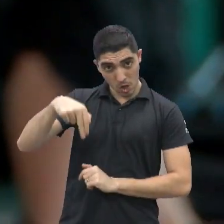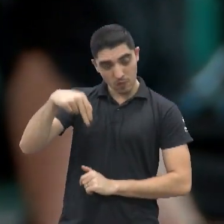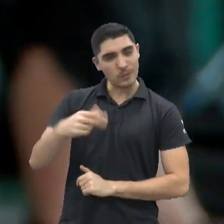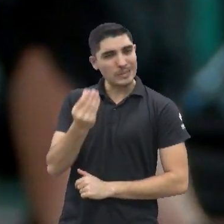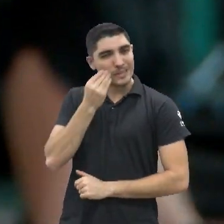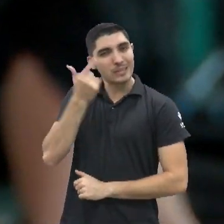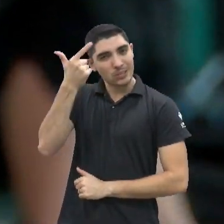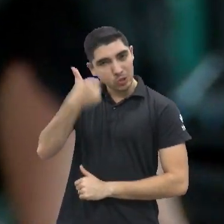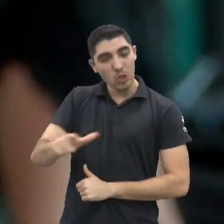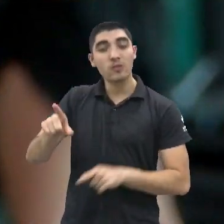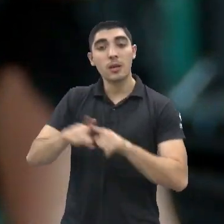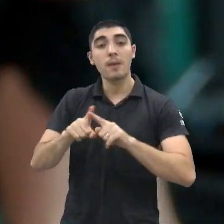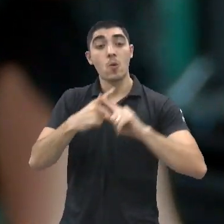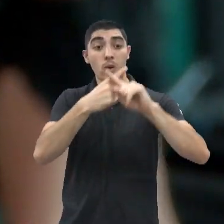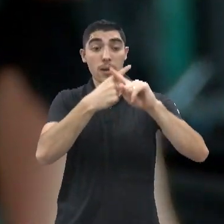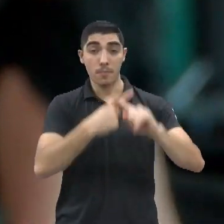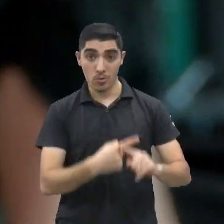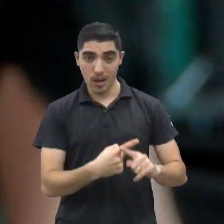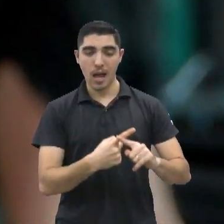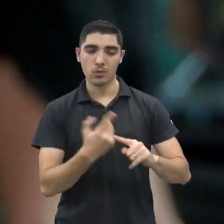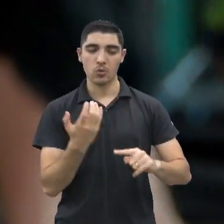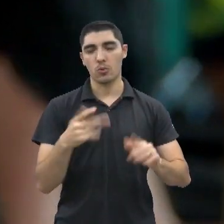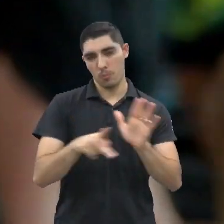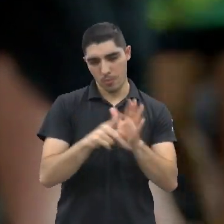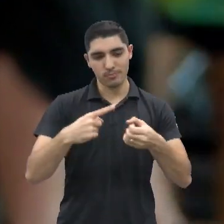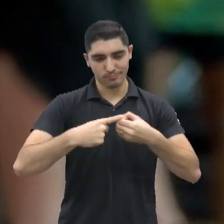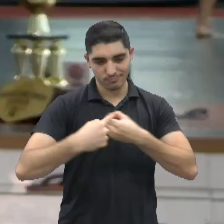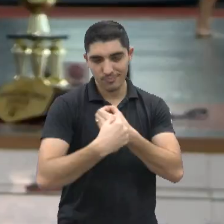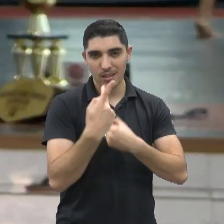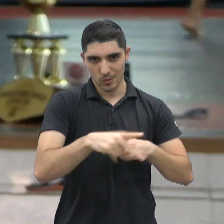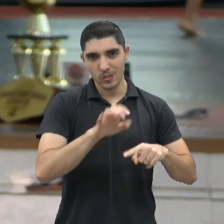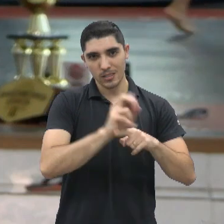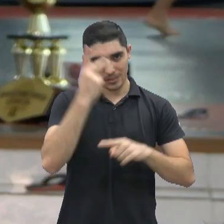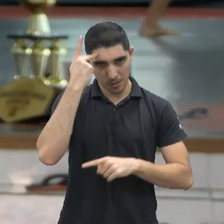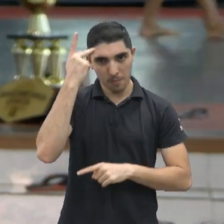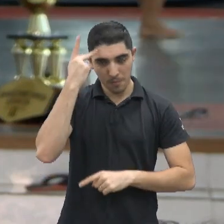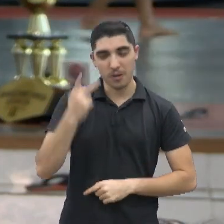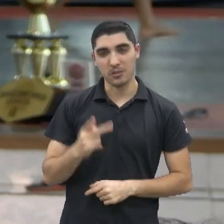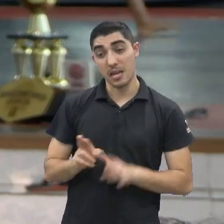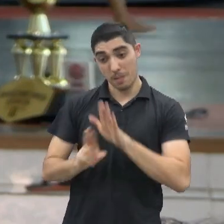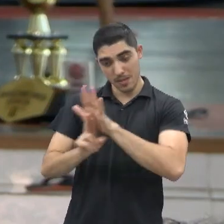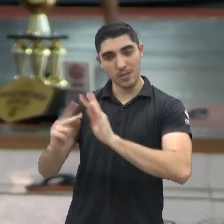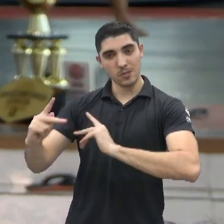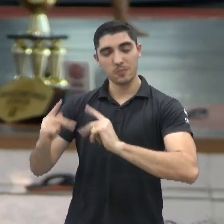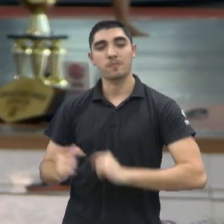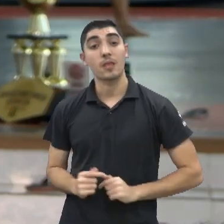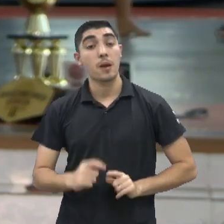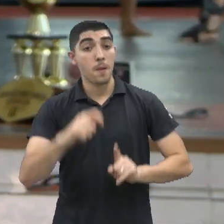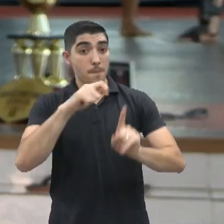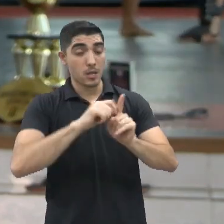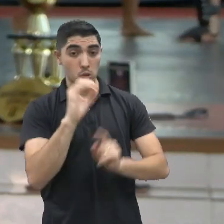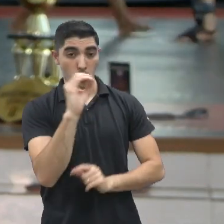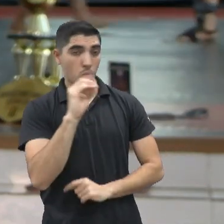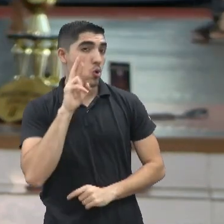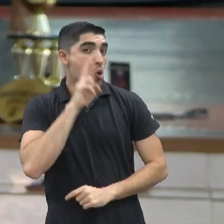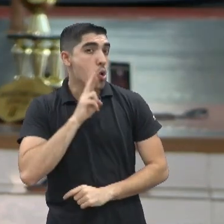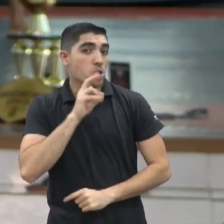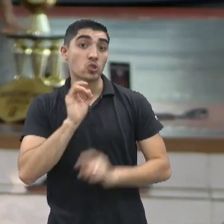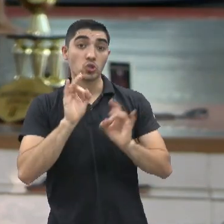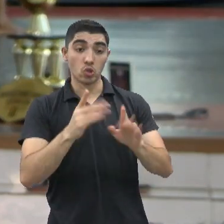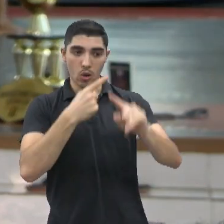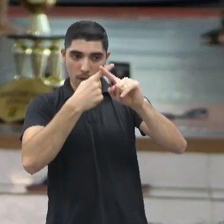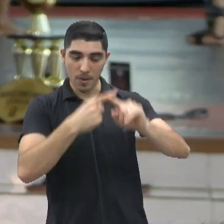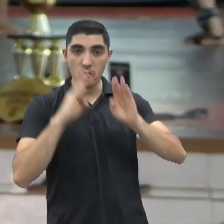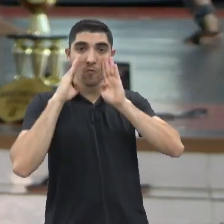Jogos Abertos do Interior, representando a nossa cidade. O Outubro Rosa, que é um evento exclusivamente feminino, são várias